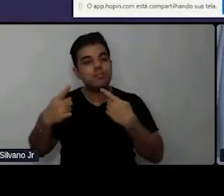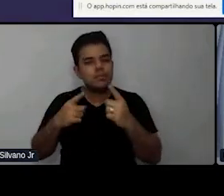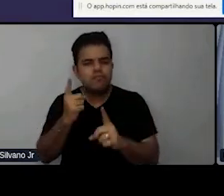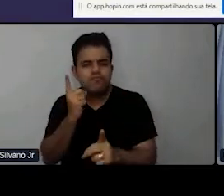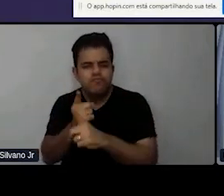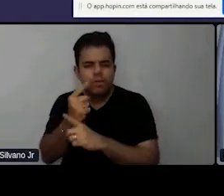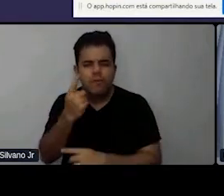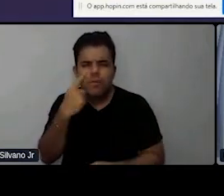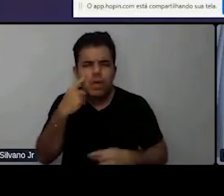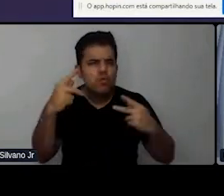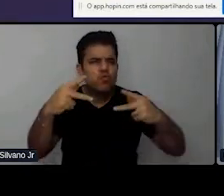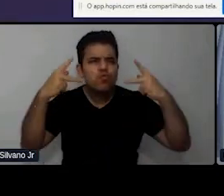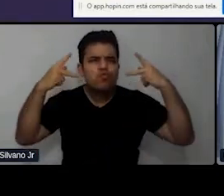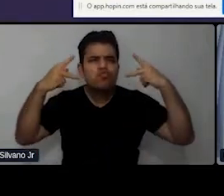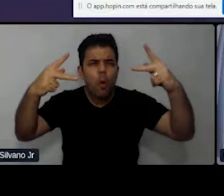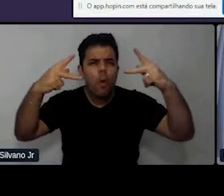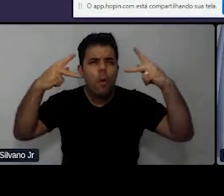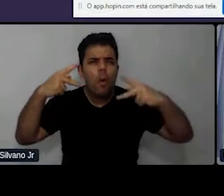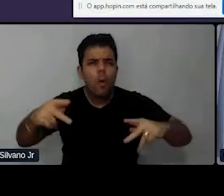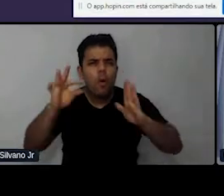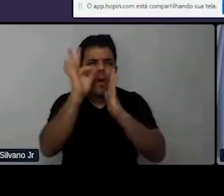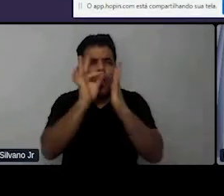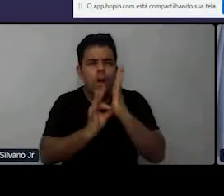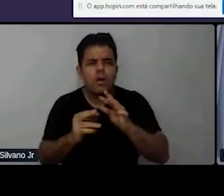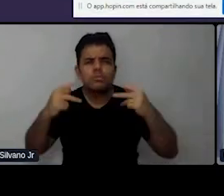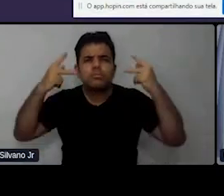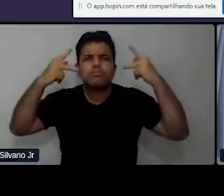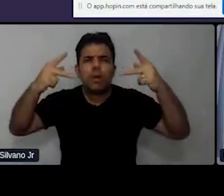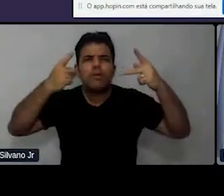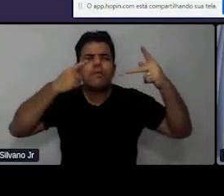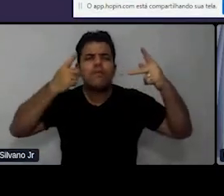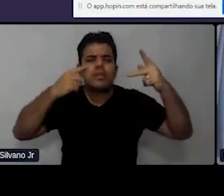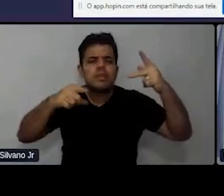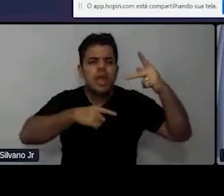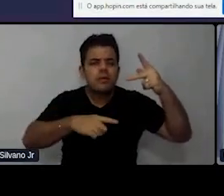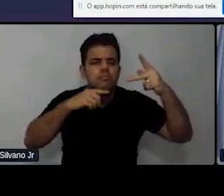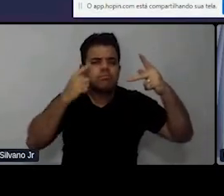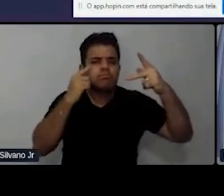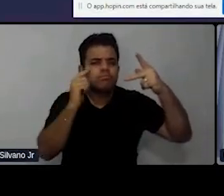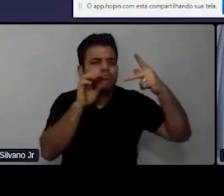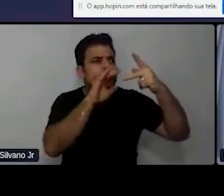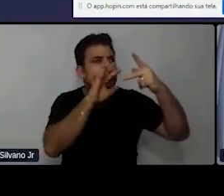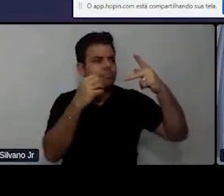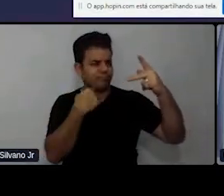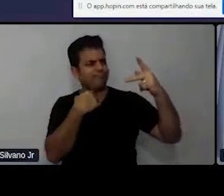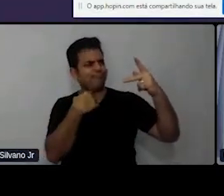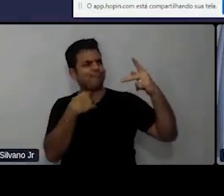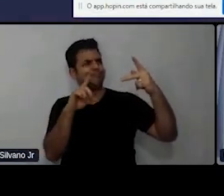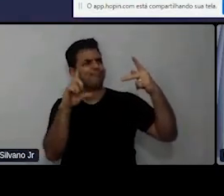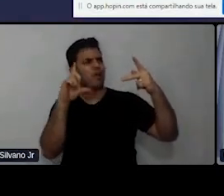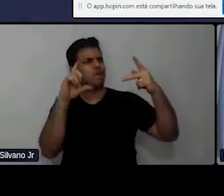código acima que a pessoa disse que tinha. Esse código é uma imagem.